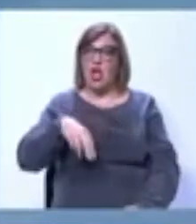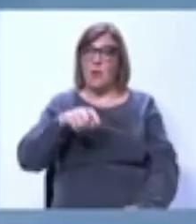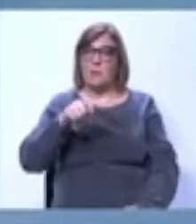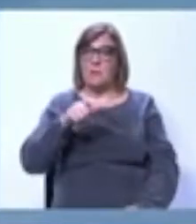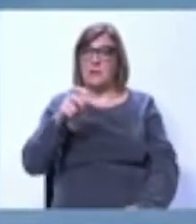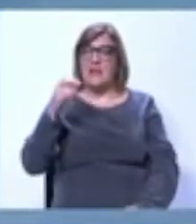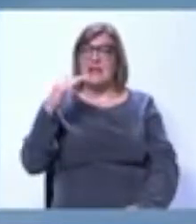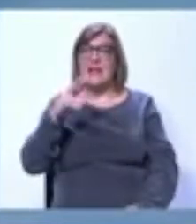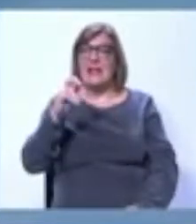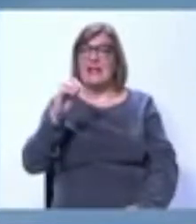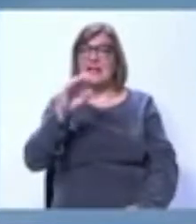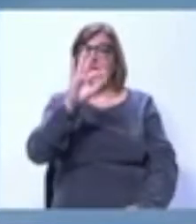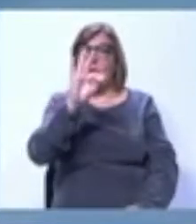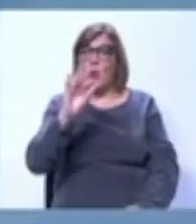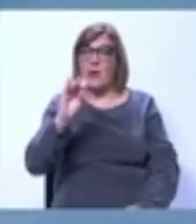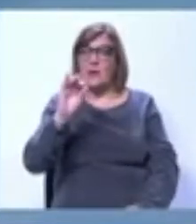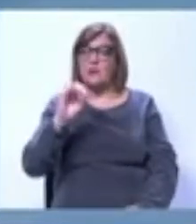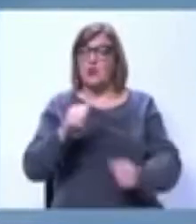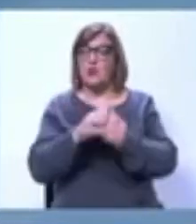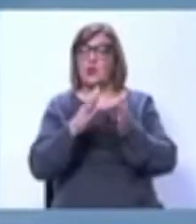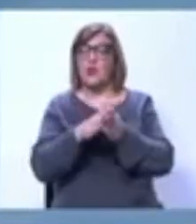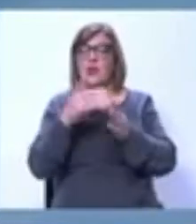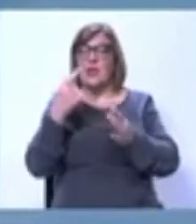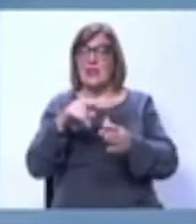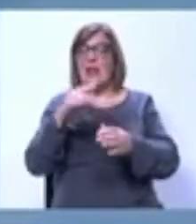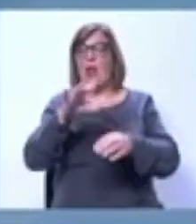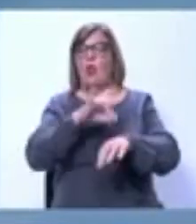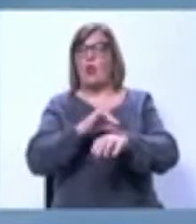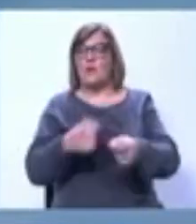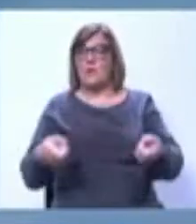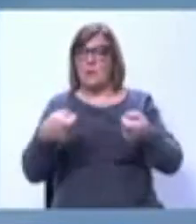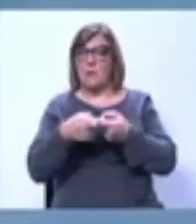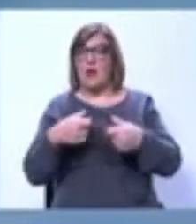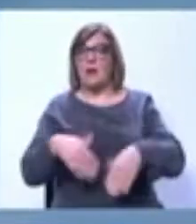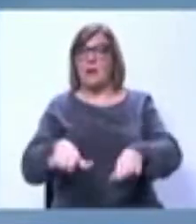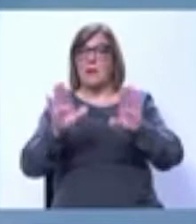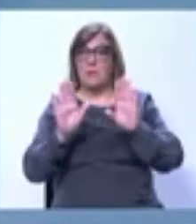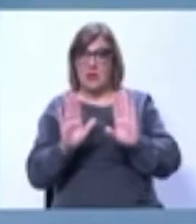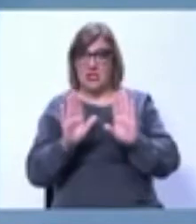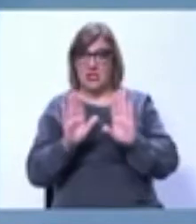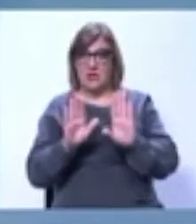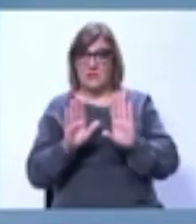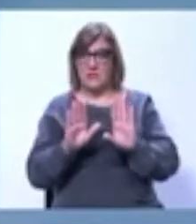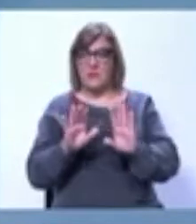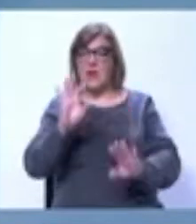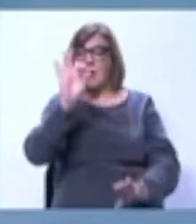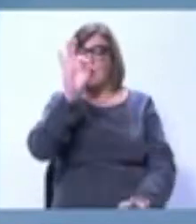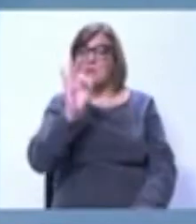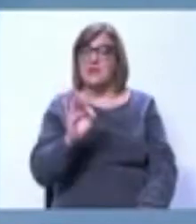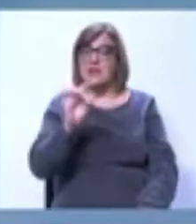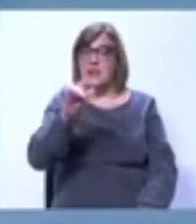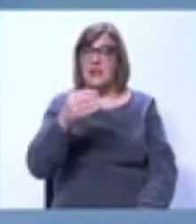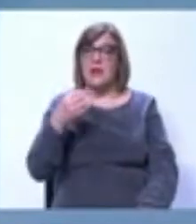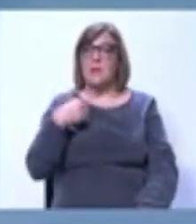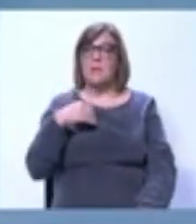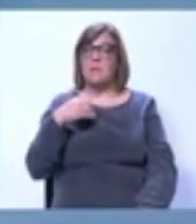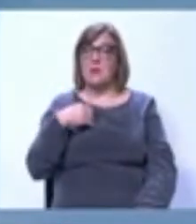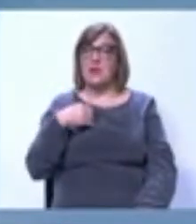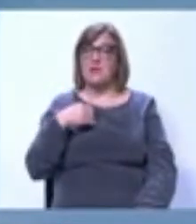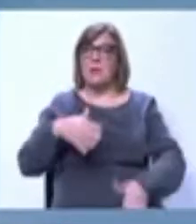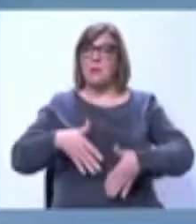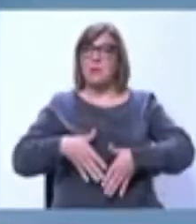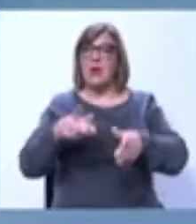comum pode afetar em trinta quarenta por cento dos casos de mulheres portadoras de endometriose agora a probabilidade dessa mesma